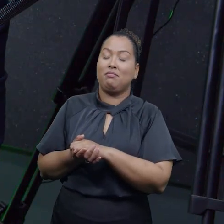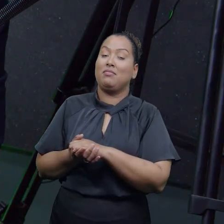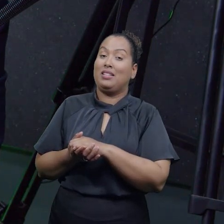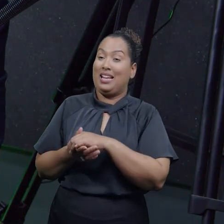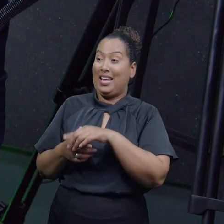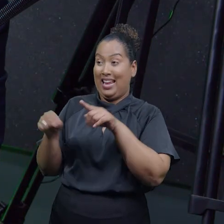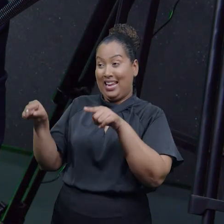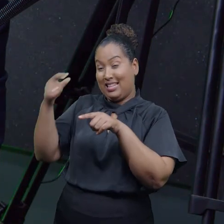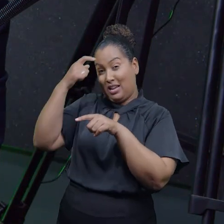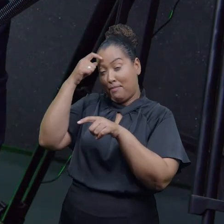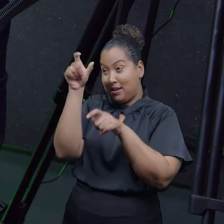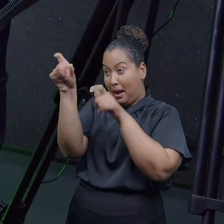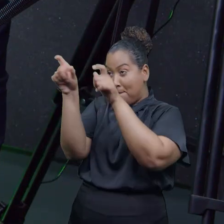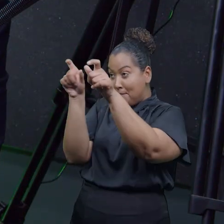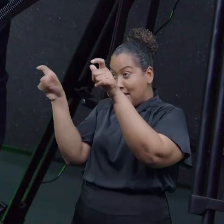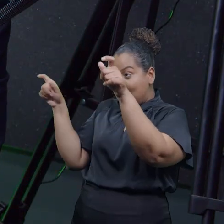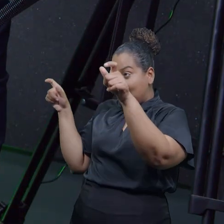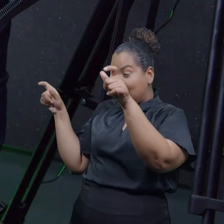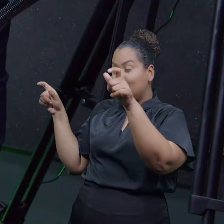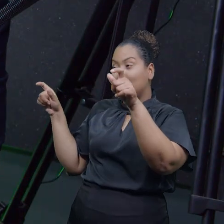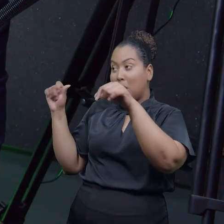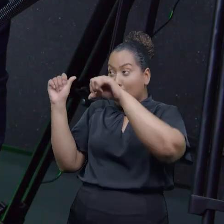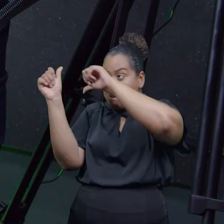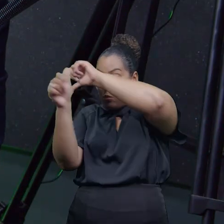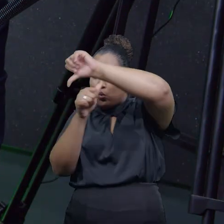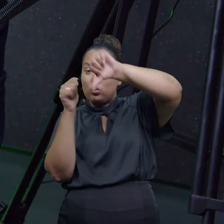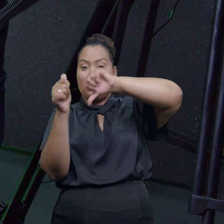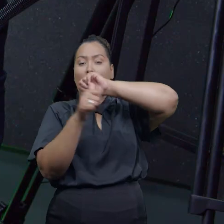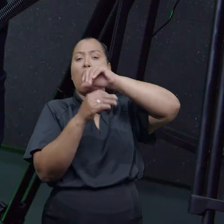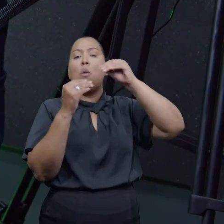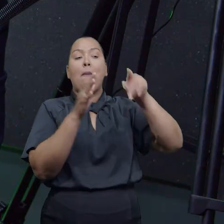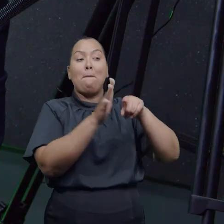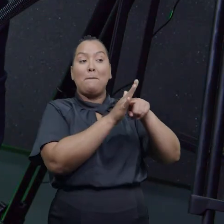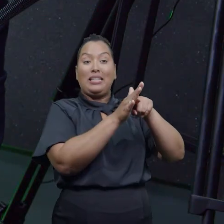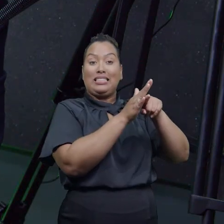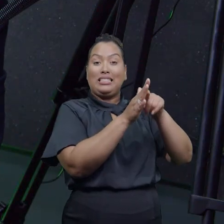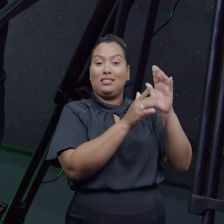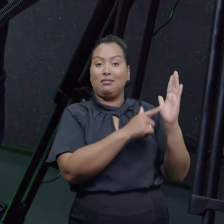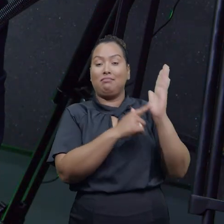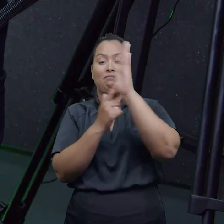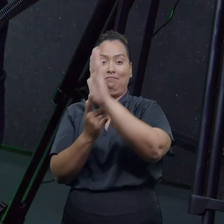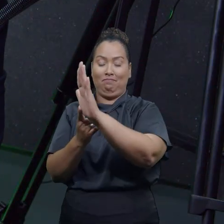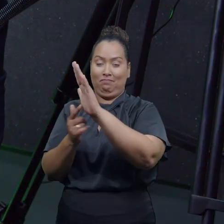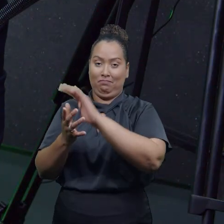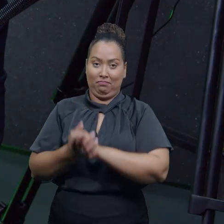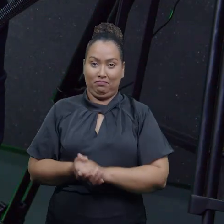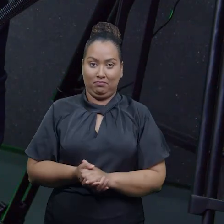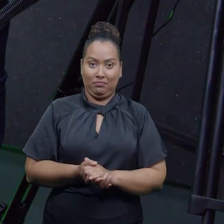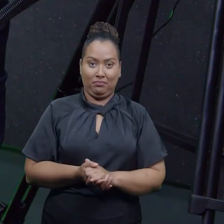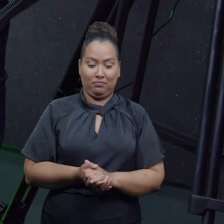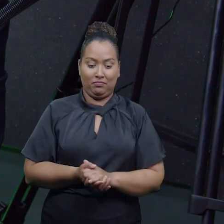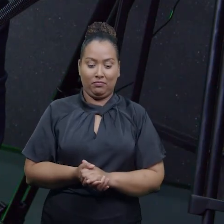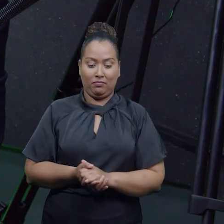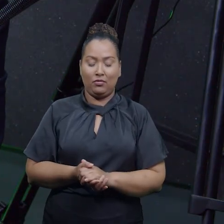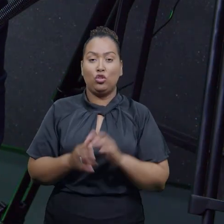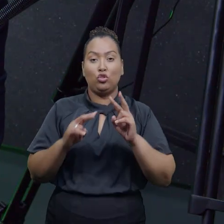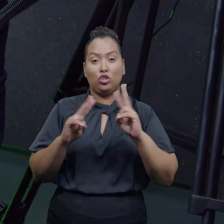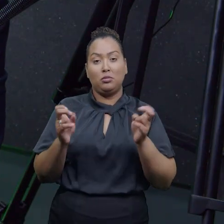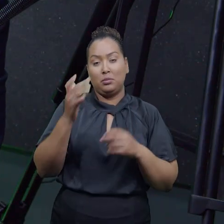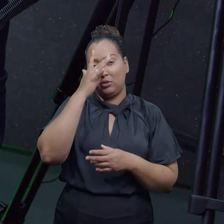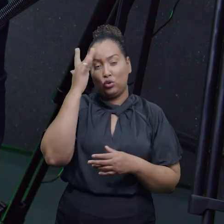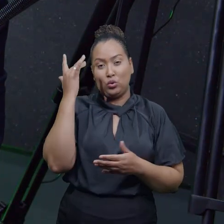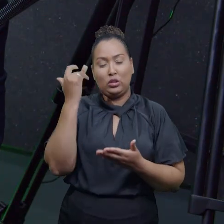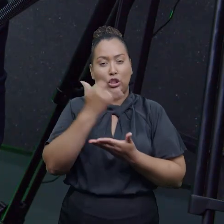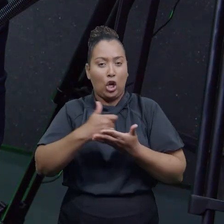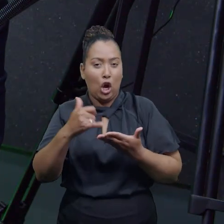de transformar essa percepção por meio das pesquisas que são feitas. A, a questão da adicção